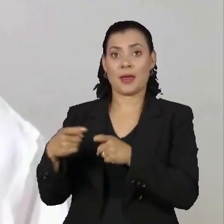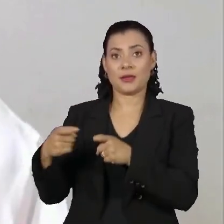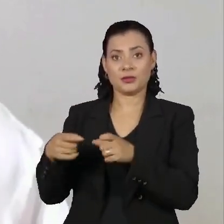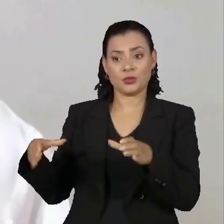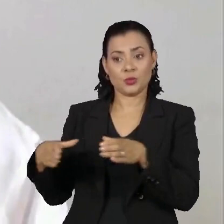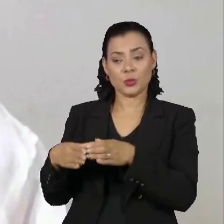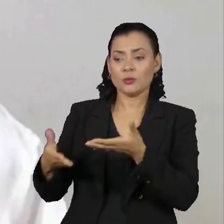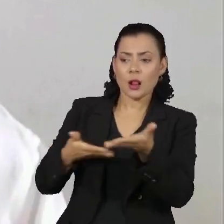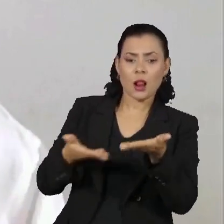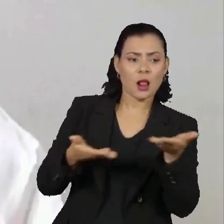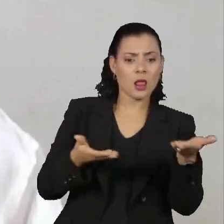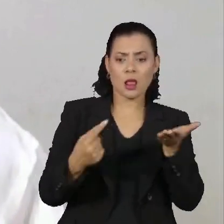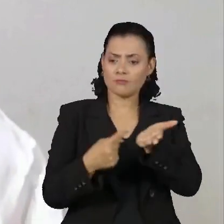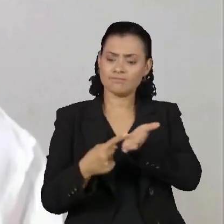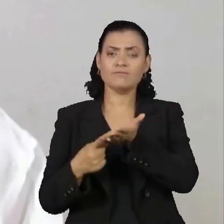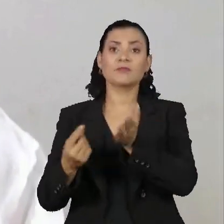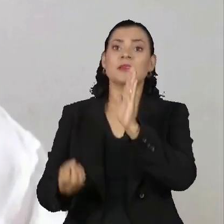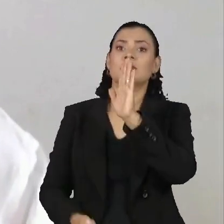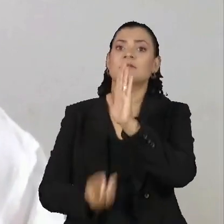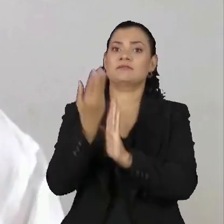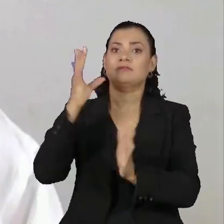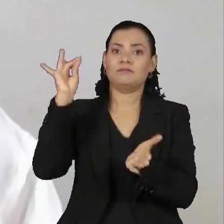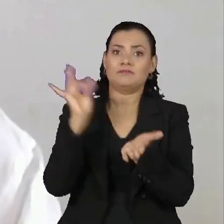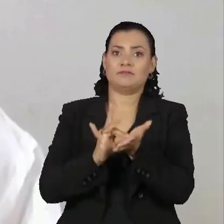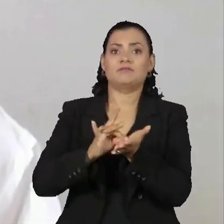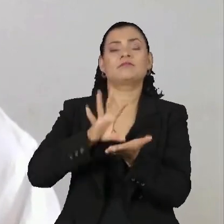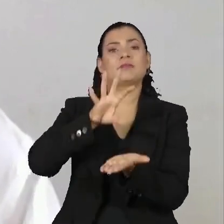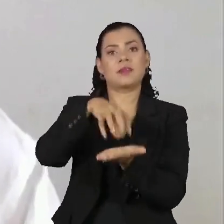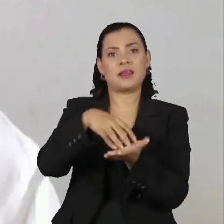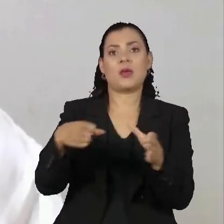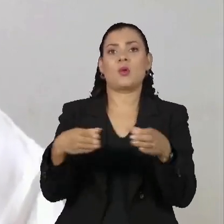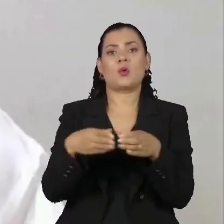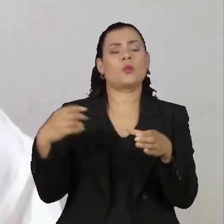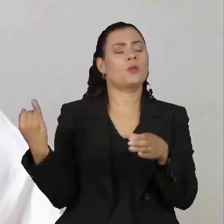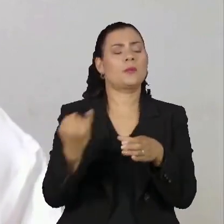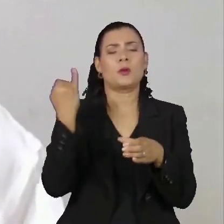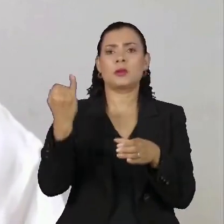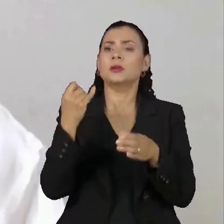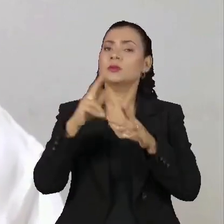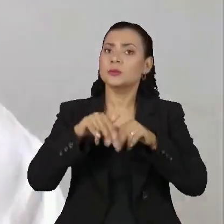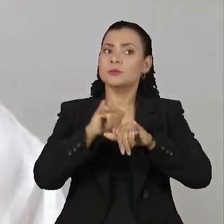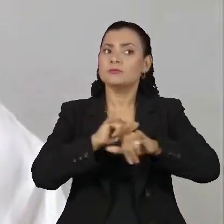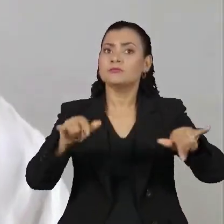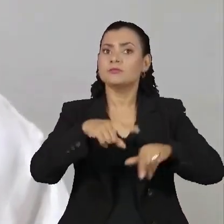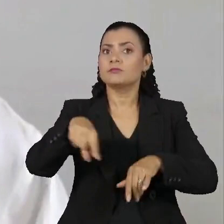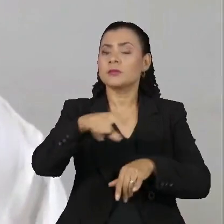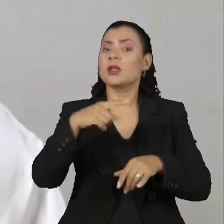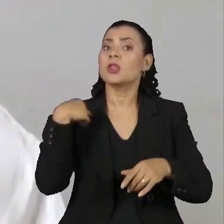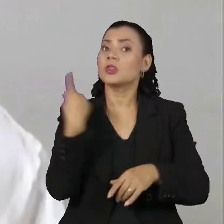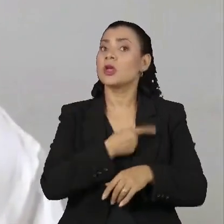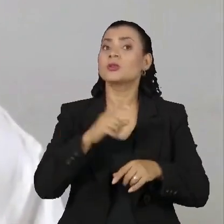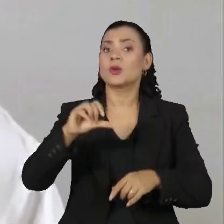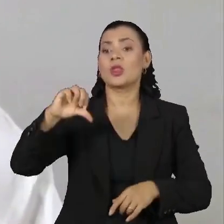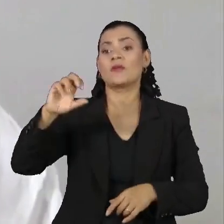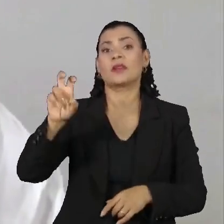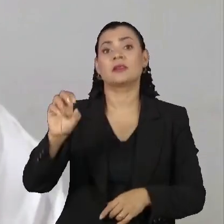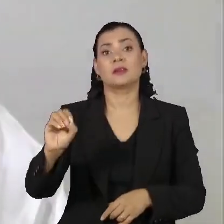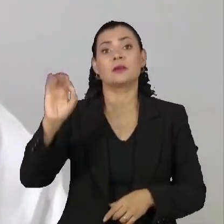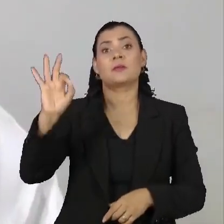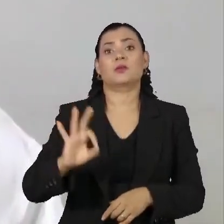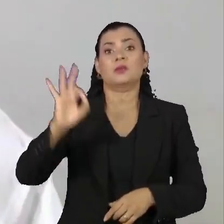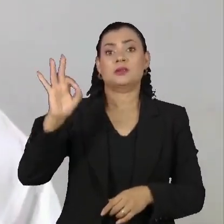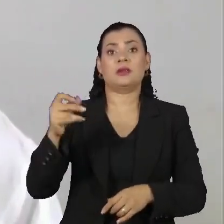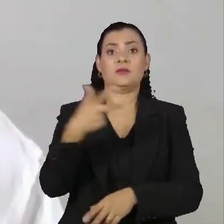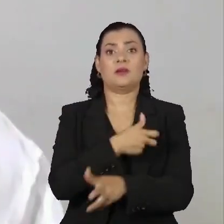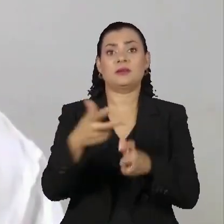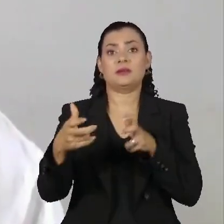onde esse departamento foi institucionalizado. É muito importante. Eu queria lembrar, nós devíamos ter 90% de cobertura, nós